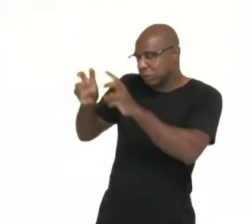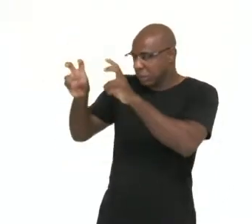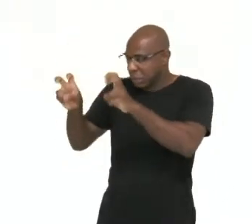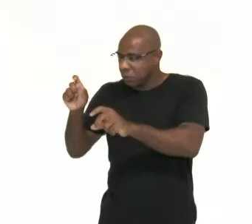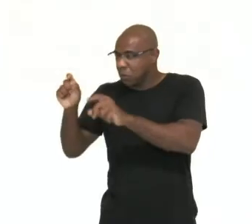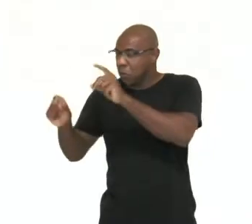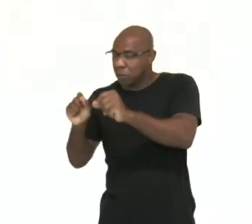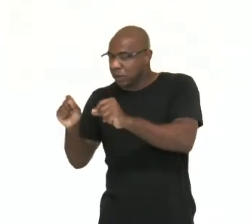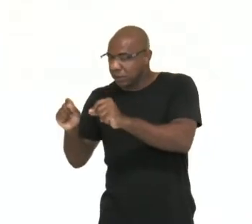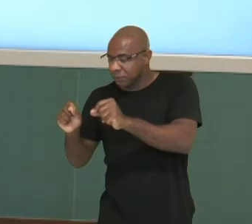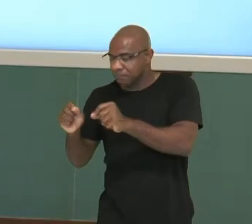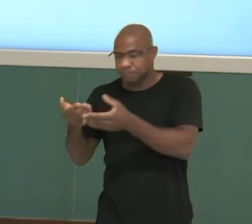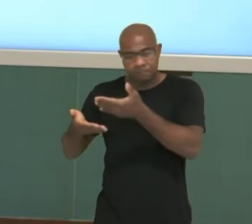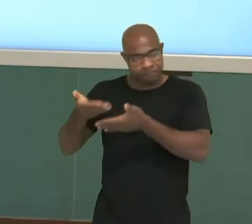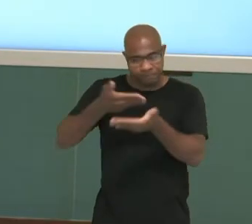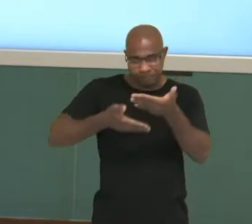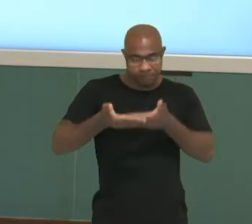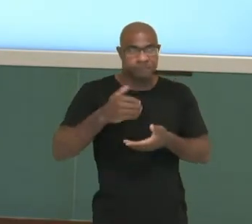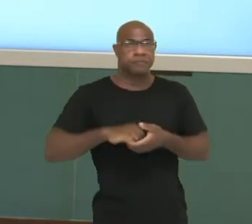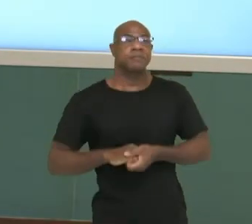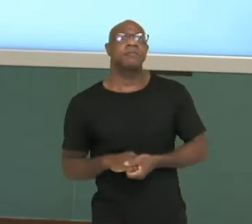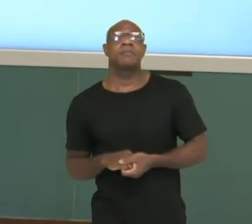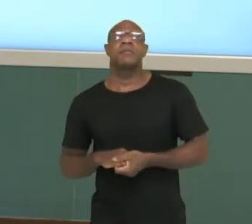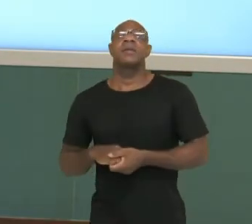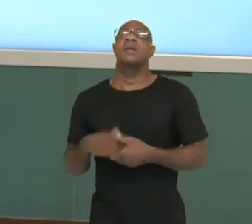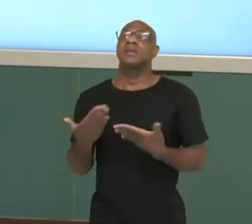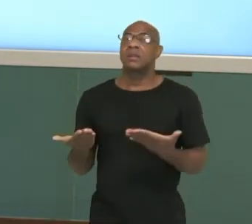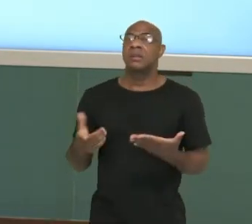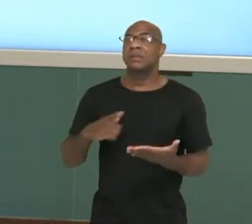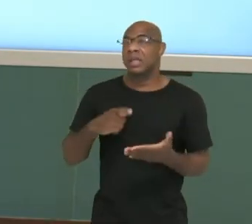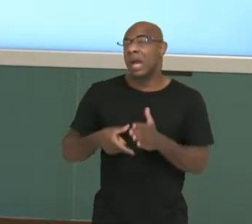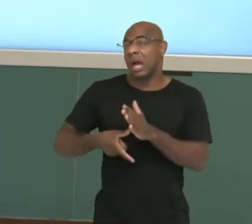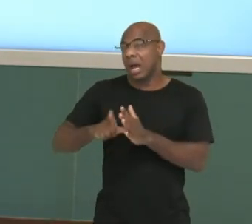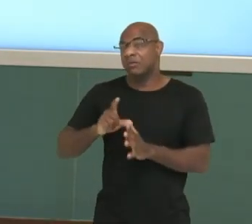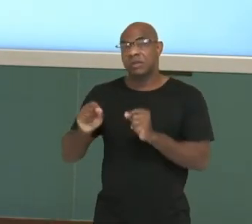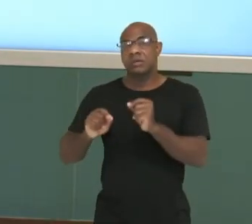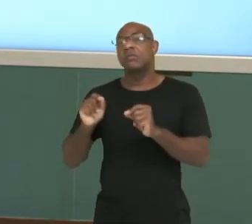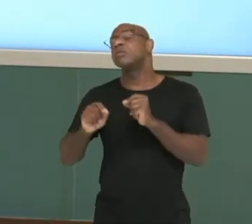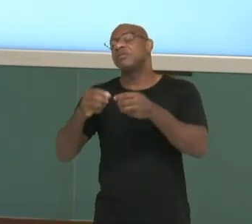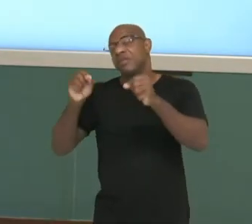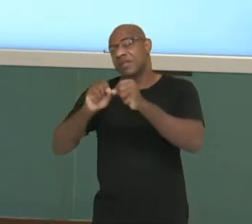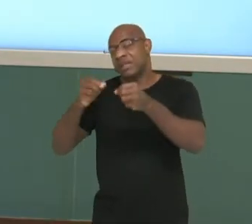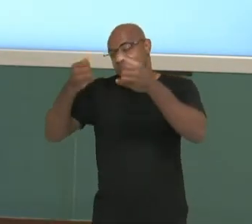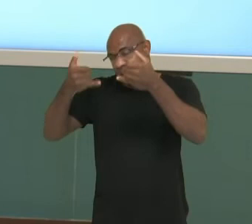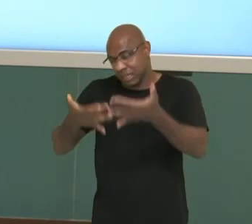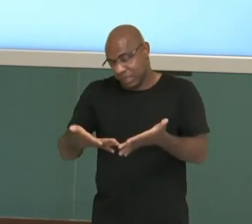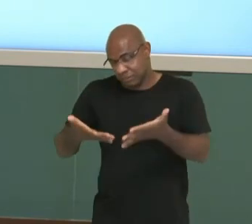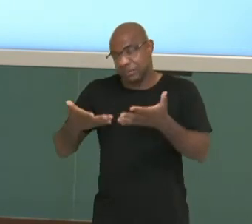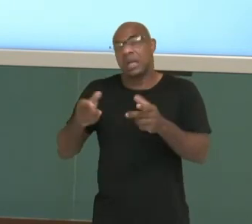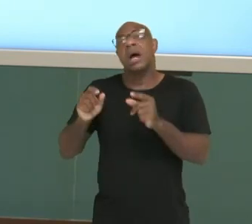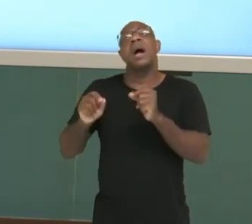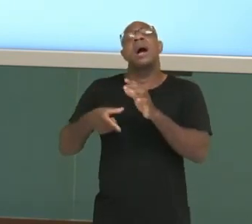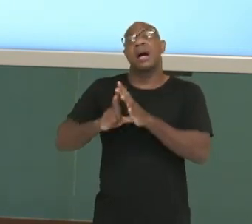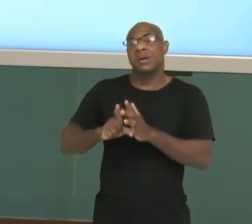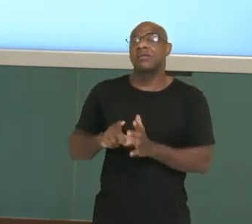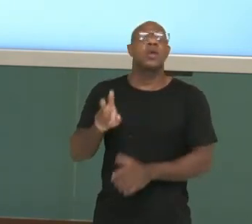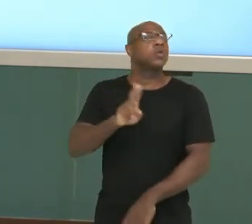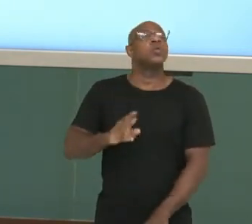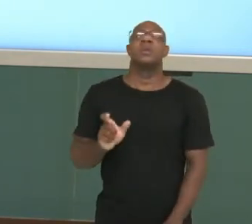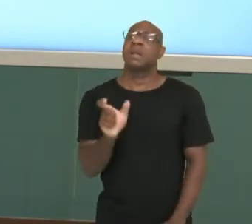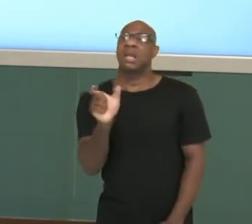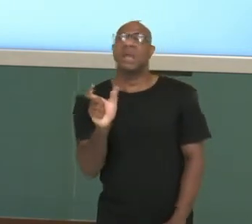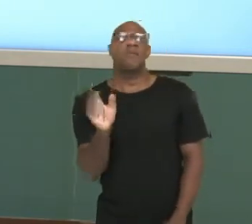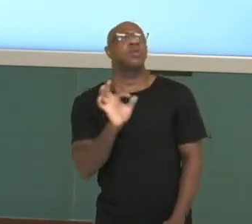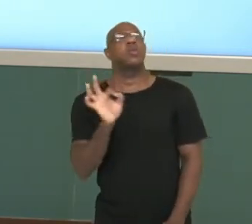pré-determinado com os demais participantes. Então é pré-estabelecido ali o que vai ser feito na mímica e não usa palavra, não usa